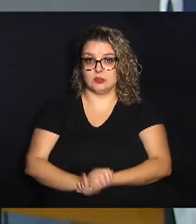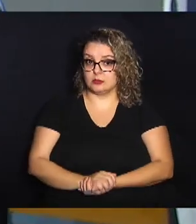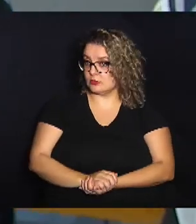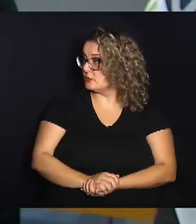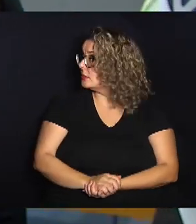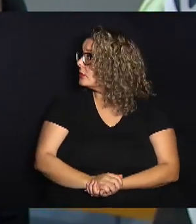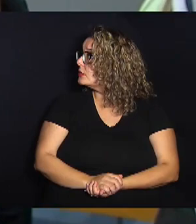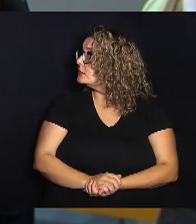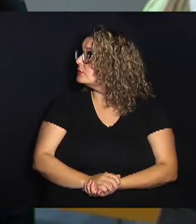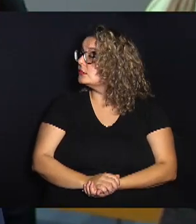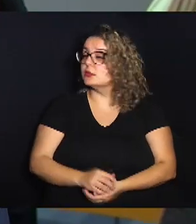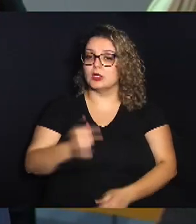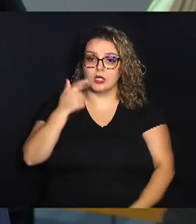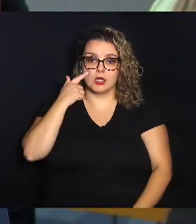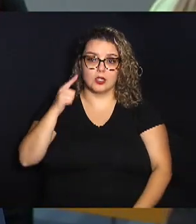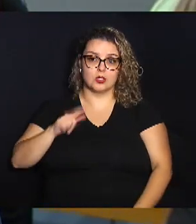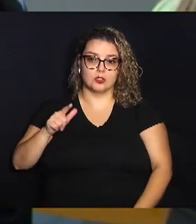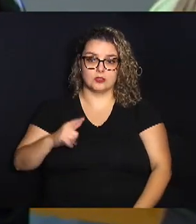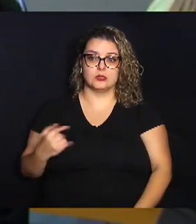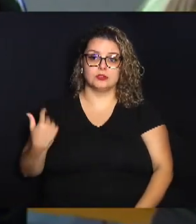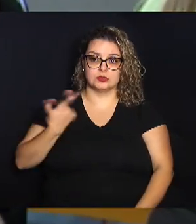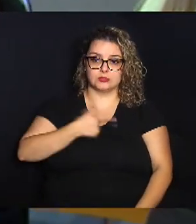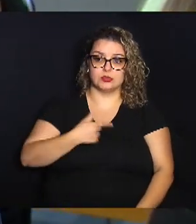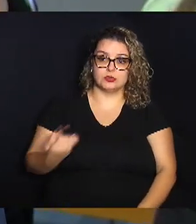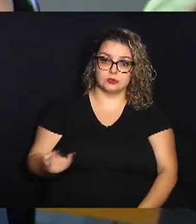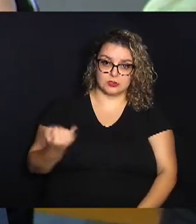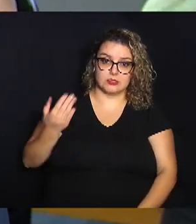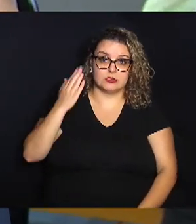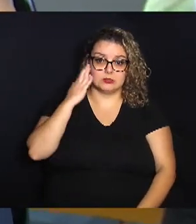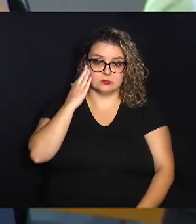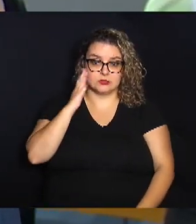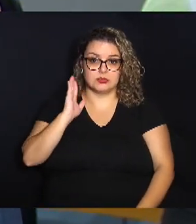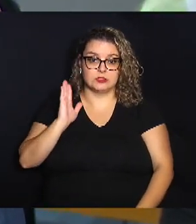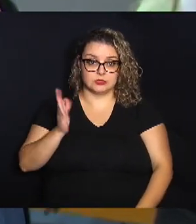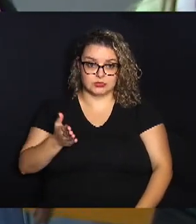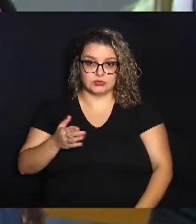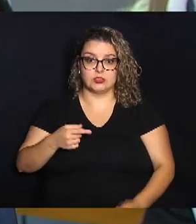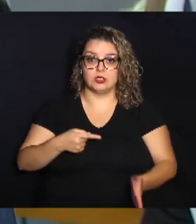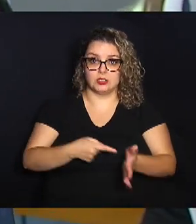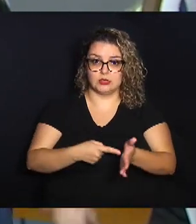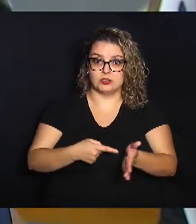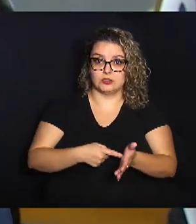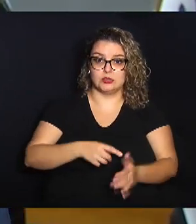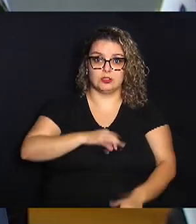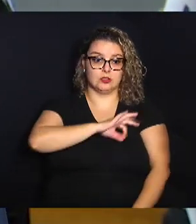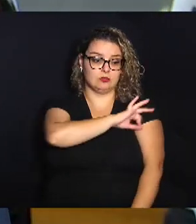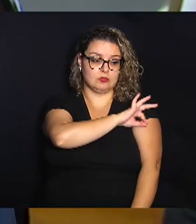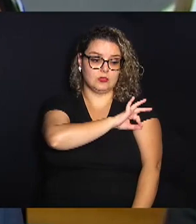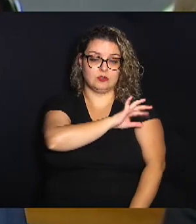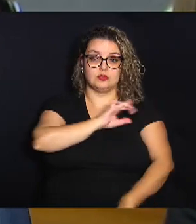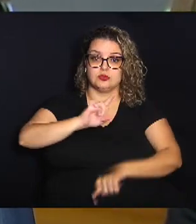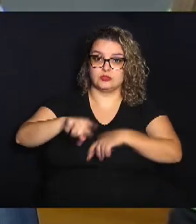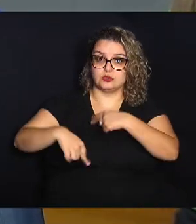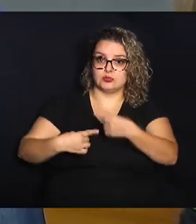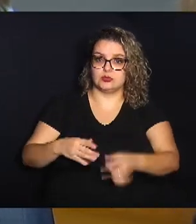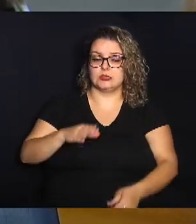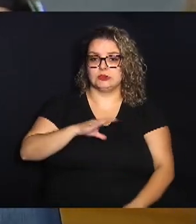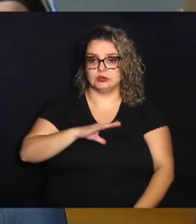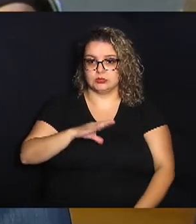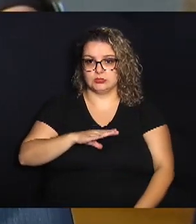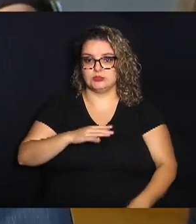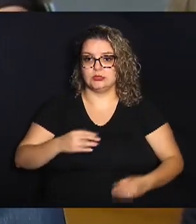É claro que nós temos uma grande importância, nós sabemos aí que já foram até denunciados prefeitos de outras cidades que estavam